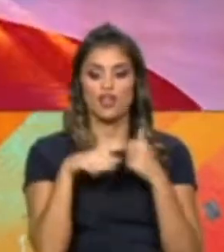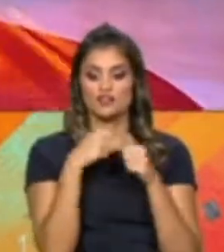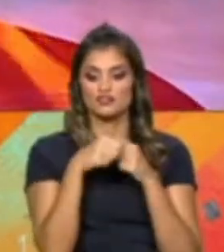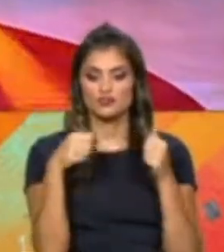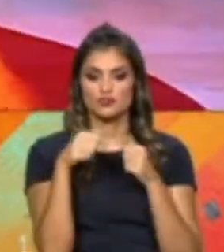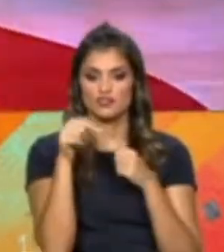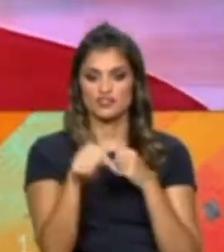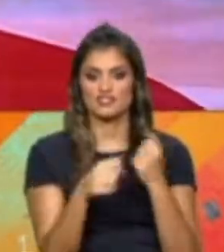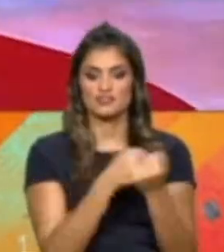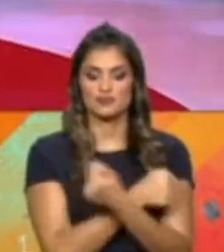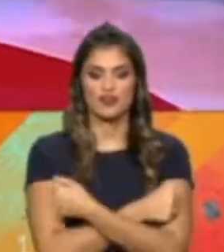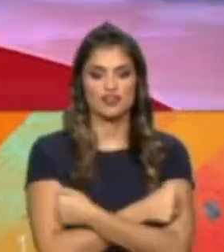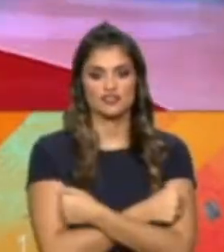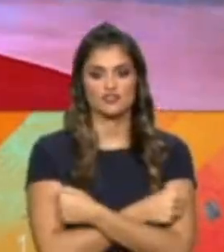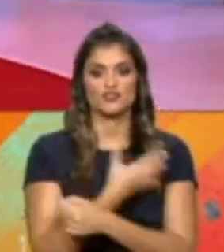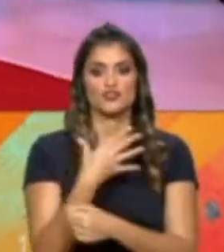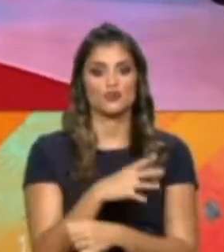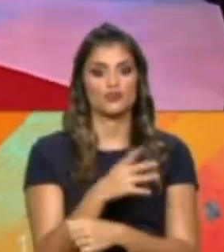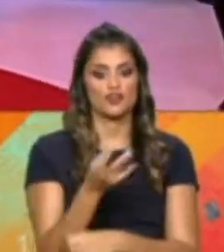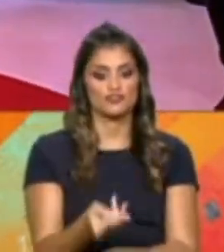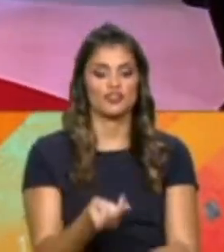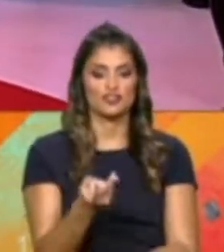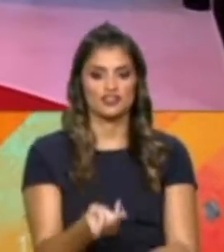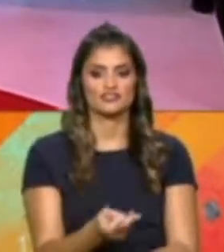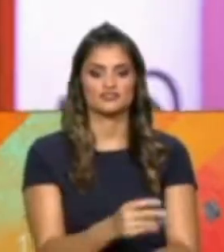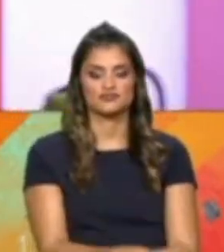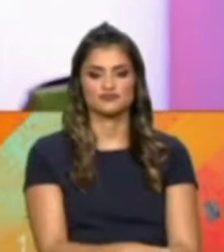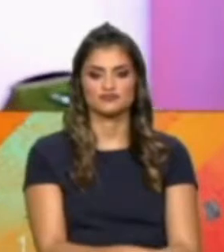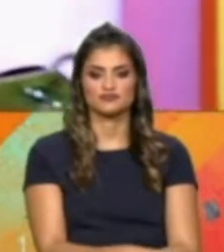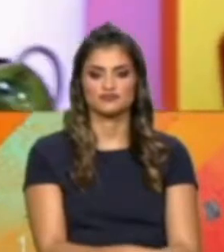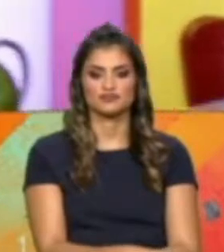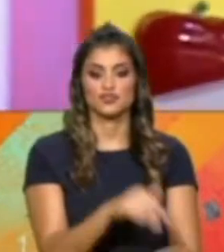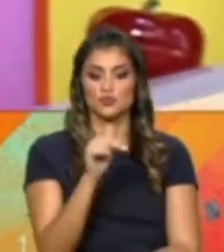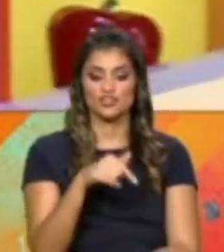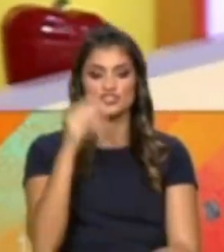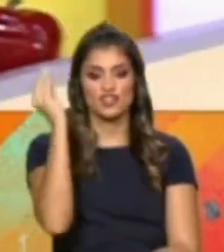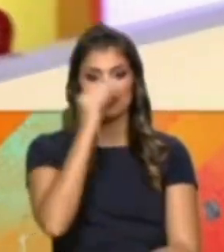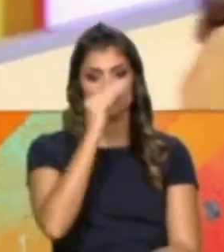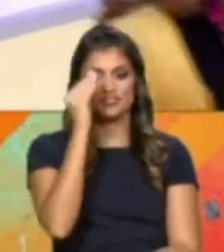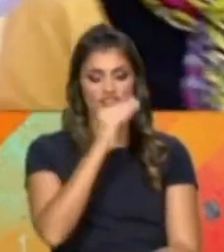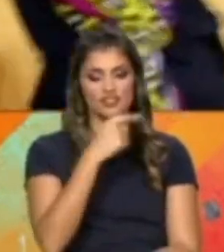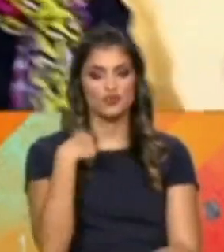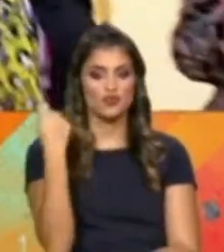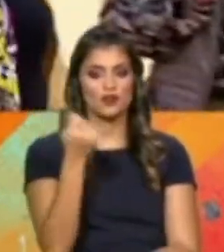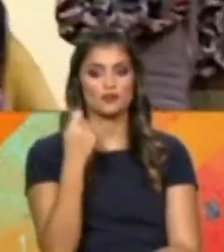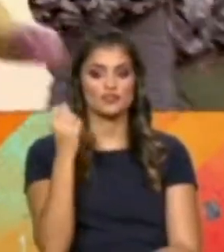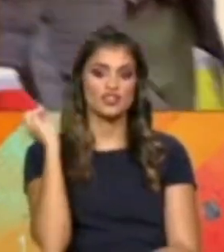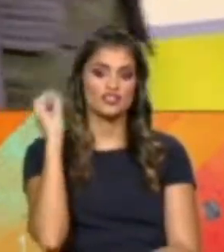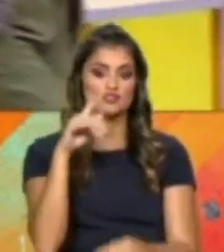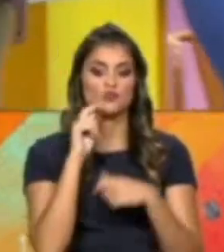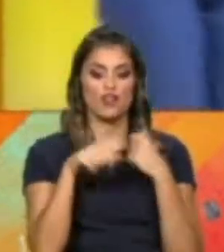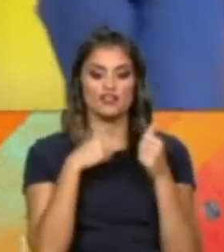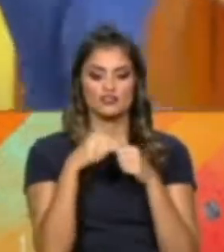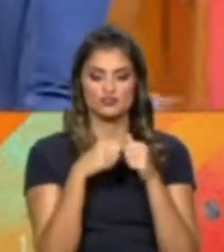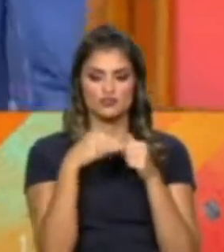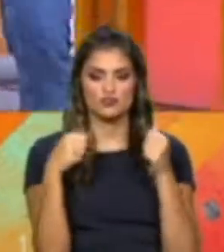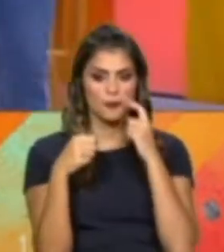nesse abraço que eu quero ficar. Hoje na aldeia sou cowboy a tiro